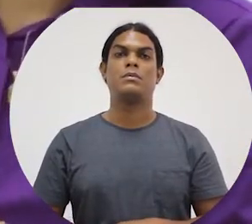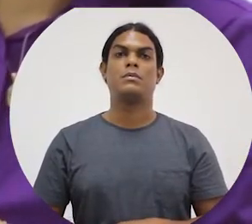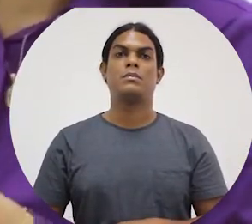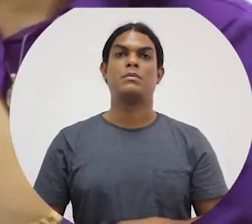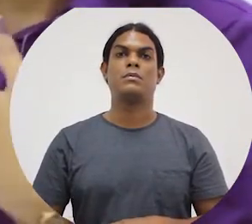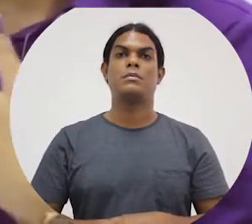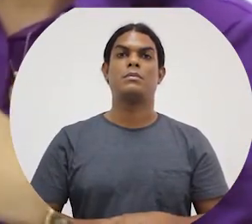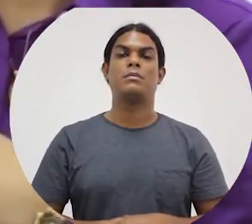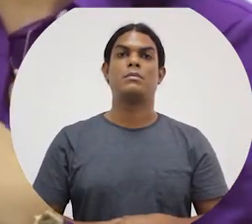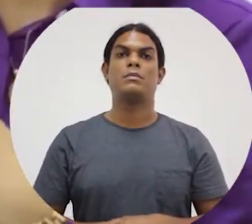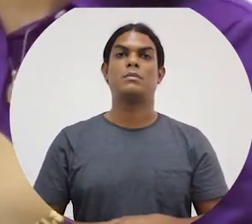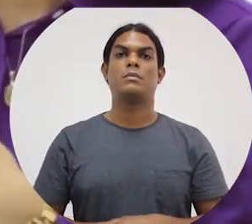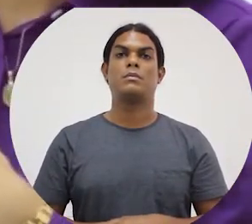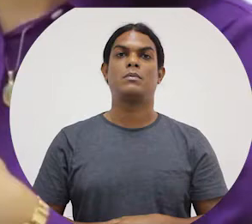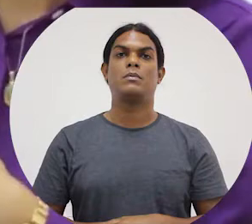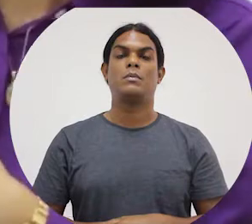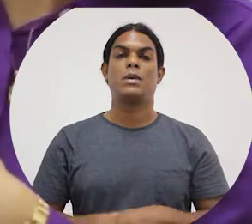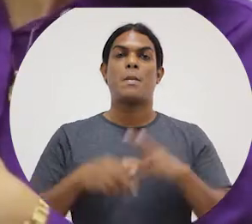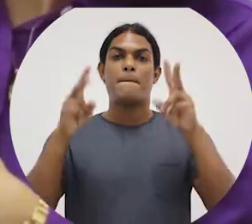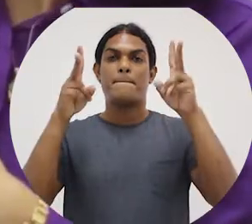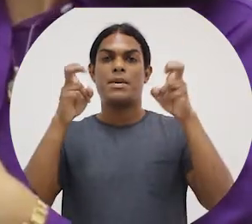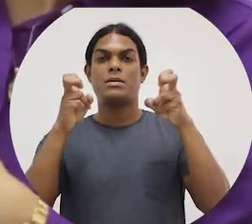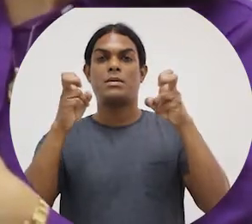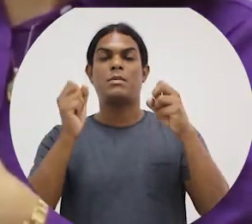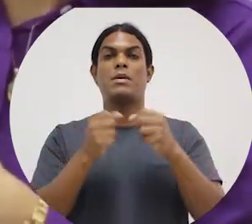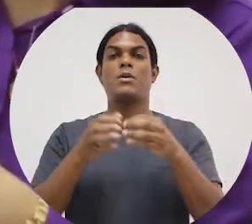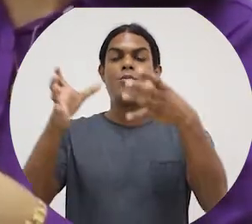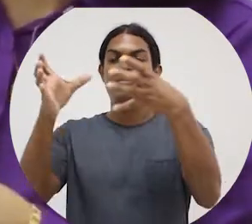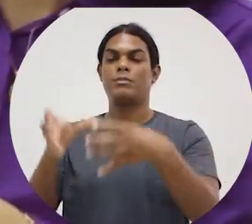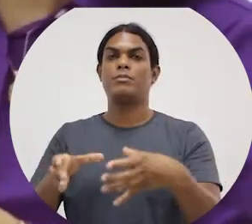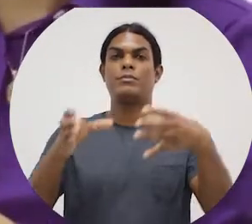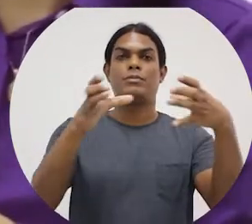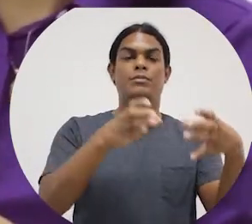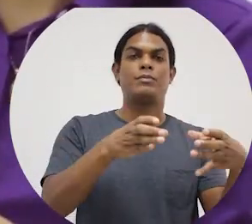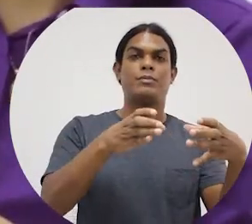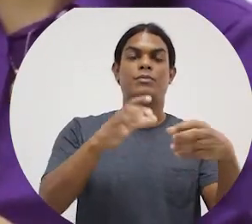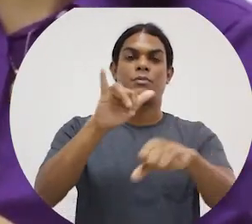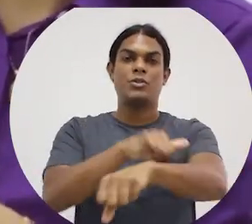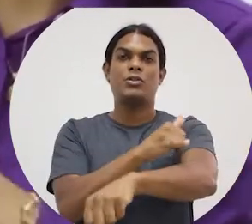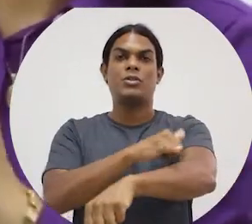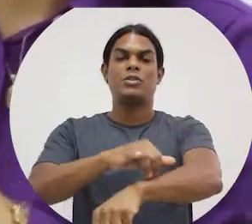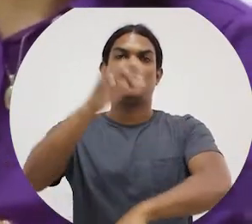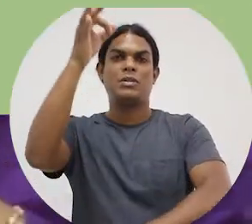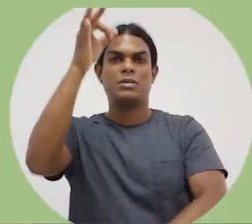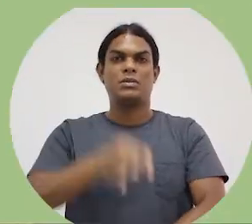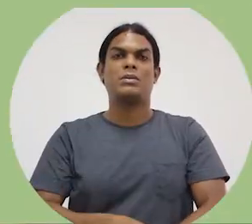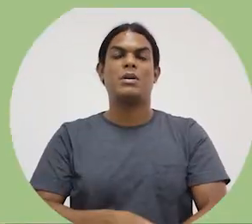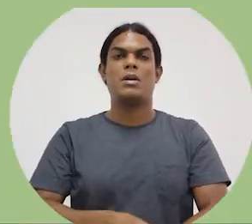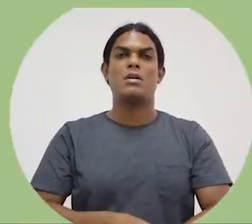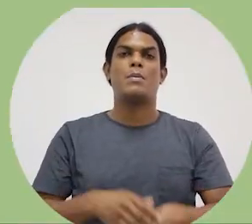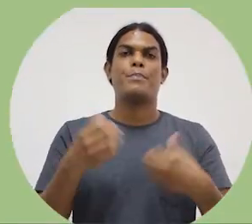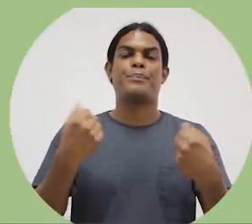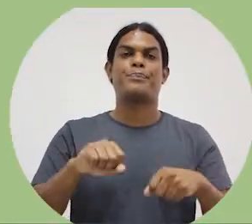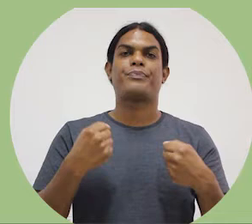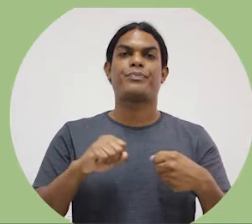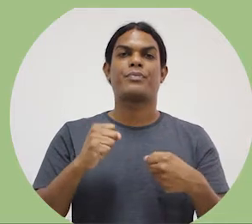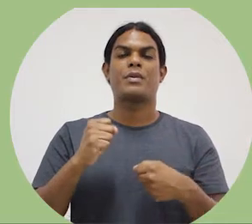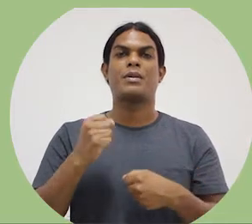definir bem uma distribuição eficiente, é necessário que se conheça o conceito de nível de